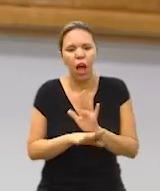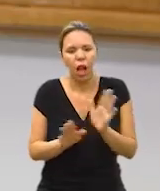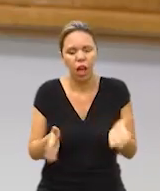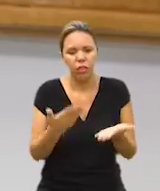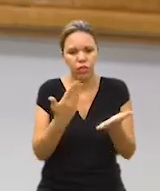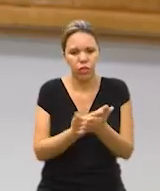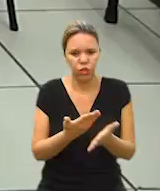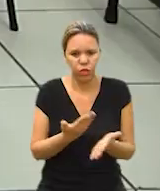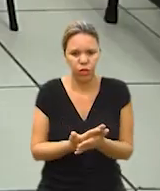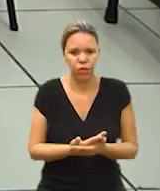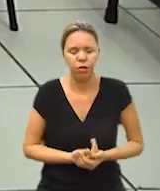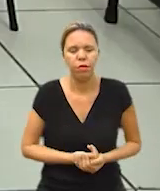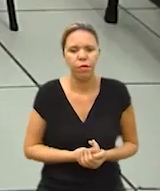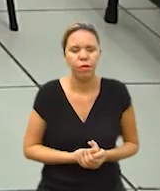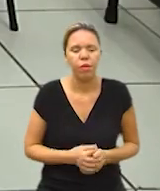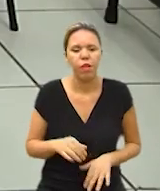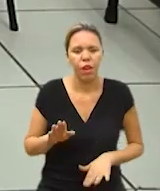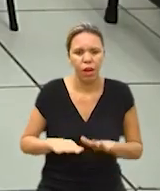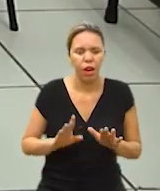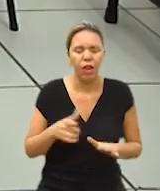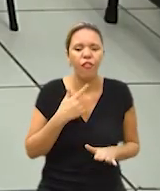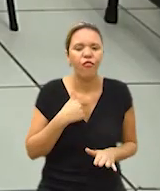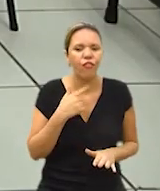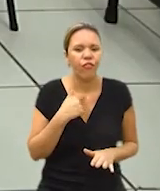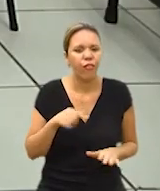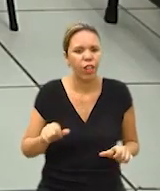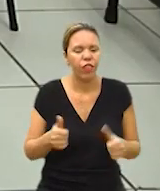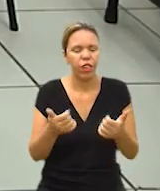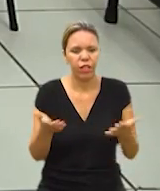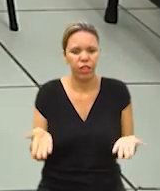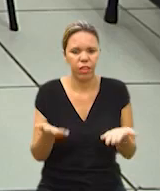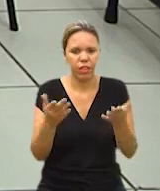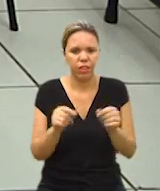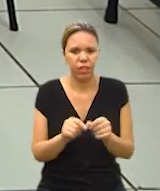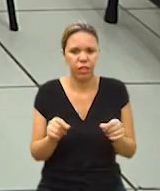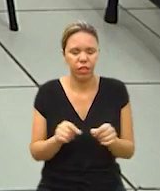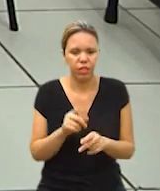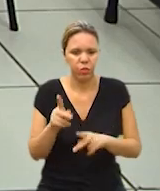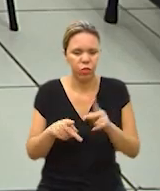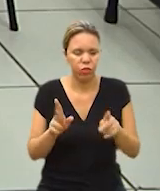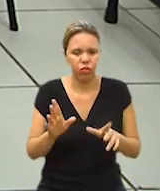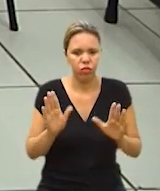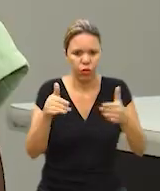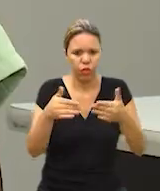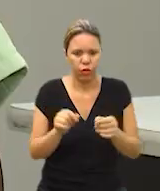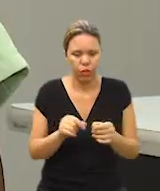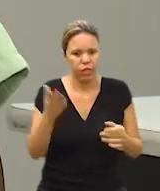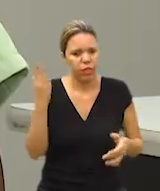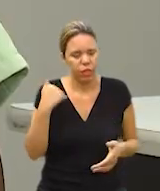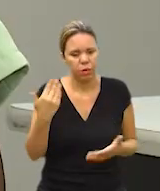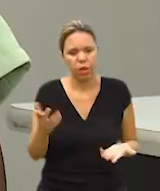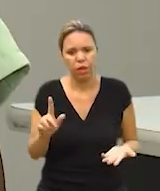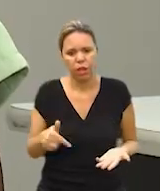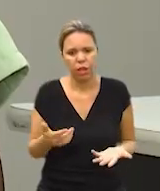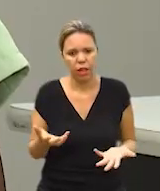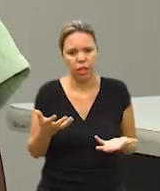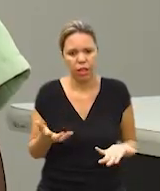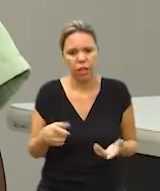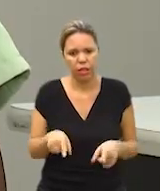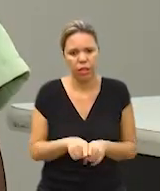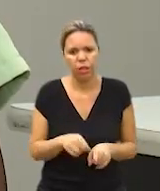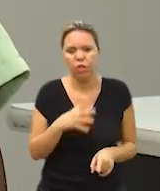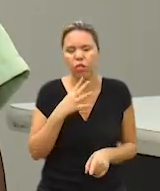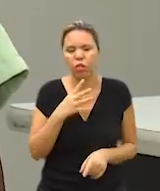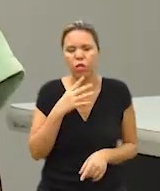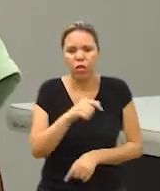hora de estudar, né? Às vezes já é uma vantagem, é uma, né, vantagem, com certeza. Porque a absoluta pessoa já está mais focada, já sabe o que ela quer. Eu também conheci